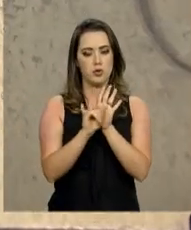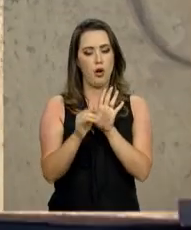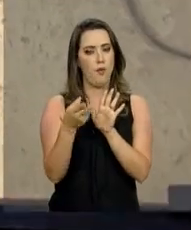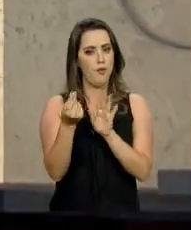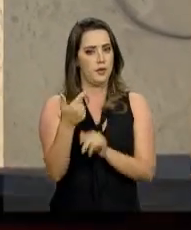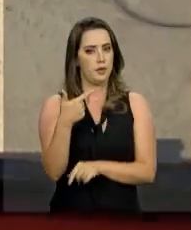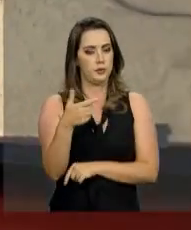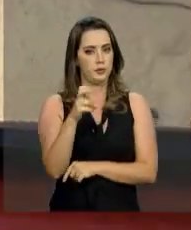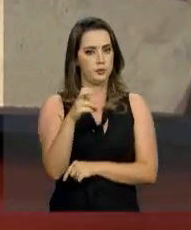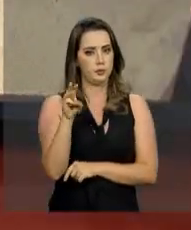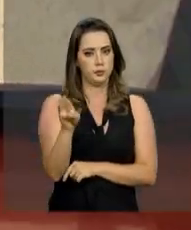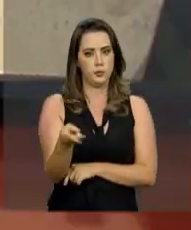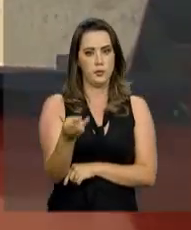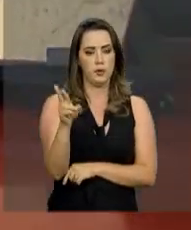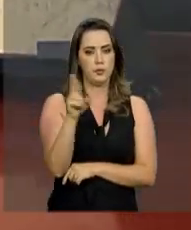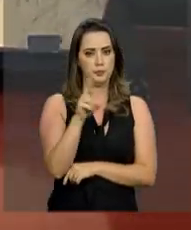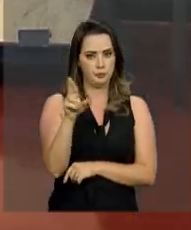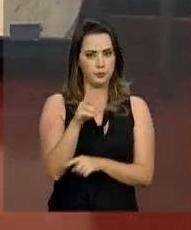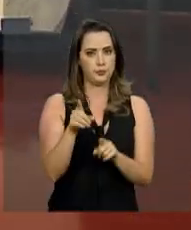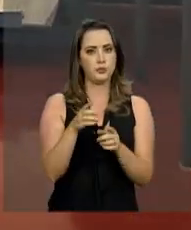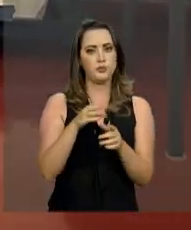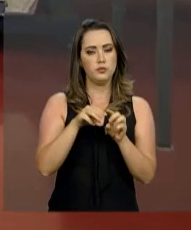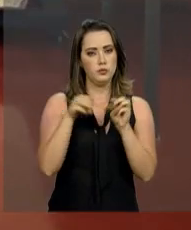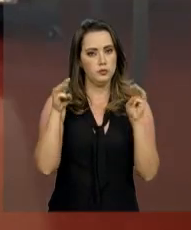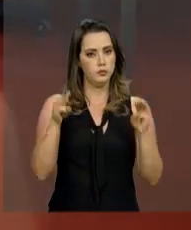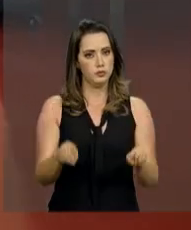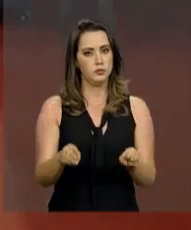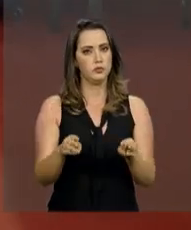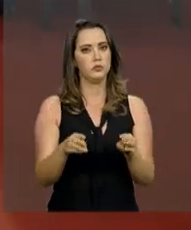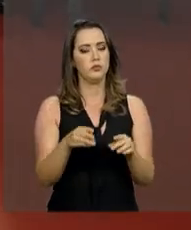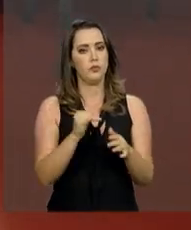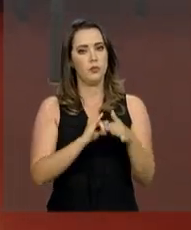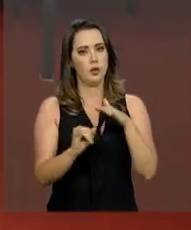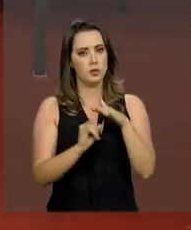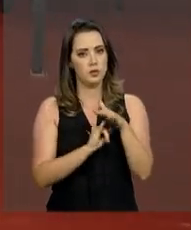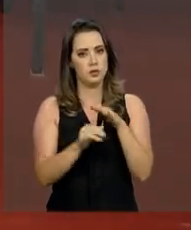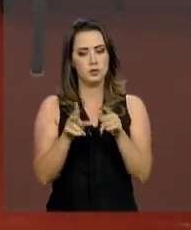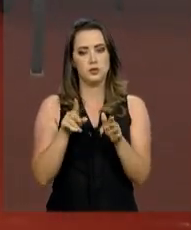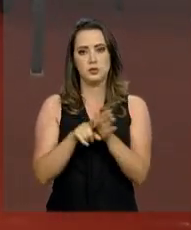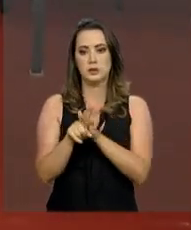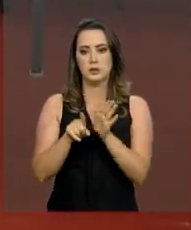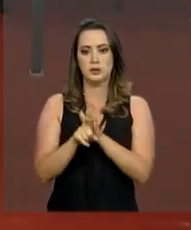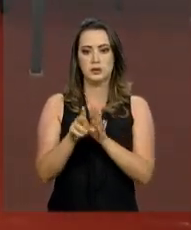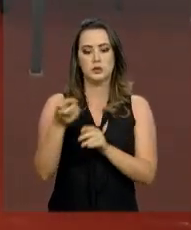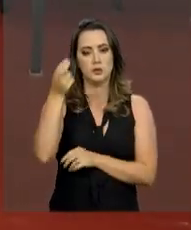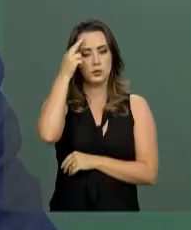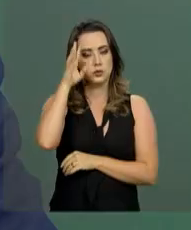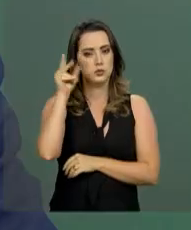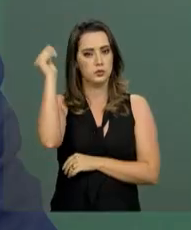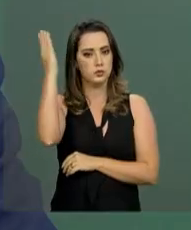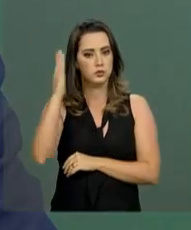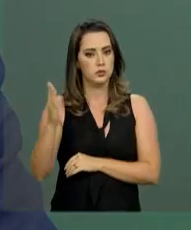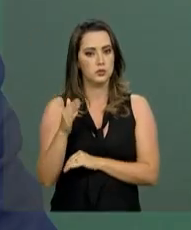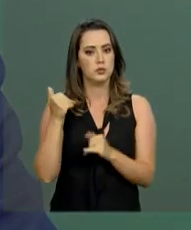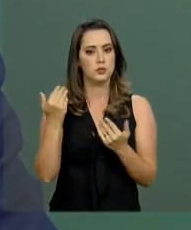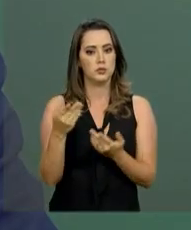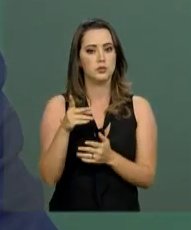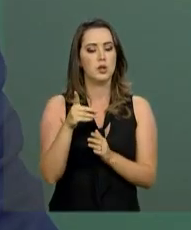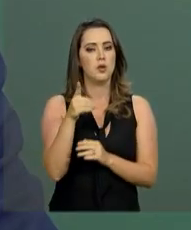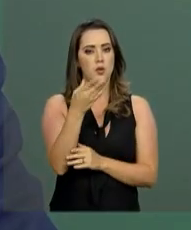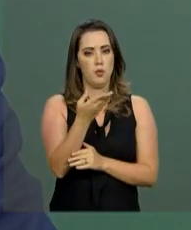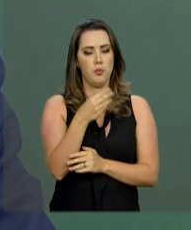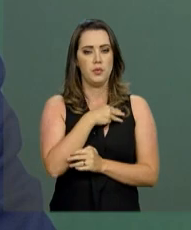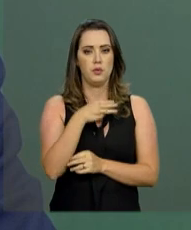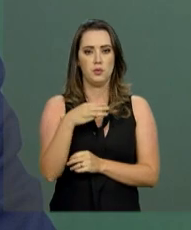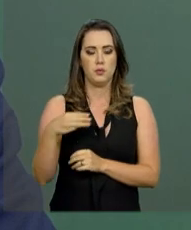de 25 milhões de reais para museus e instituições de pesquisa e cultura de todo o país para diogo oliveira